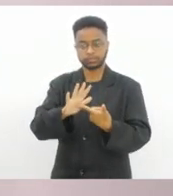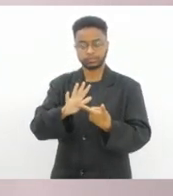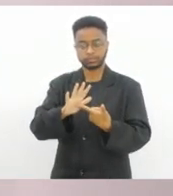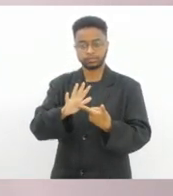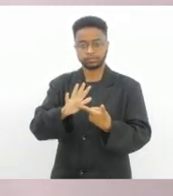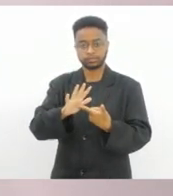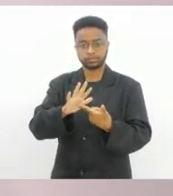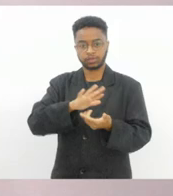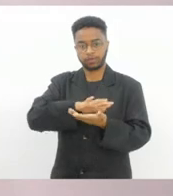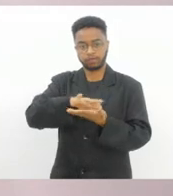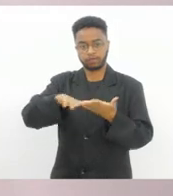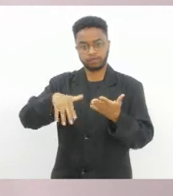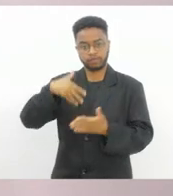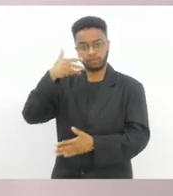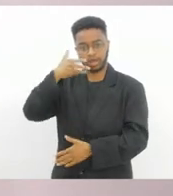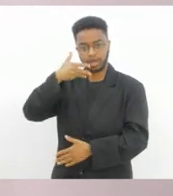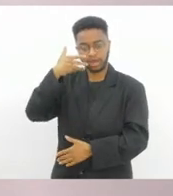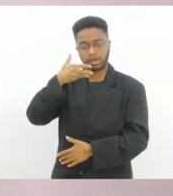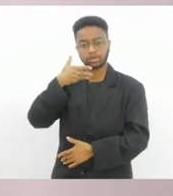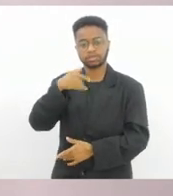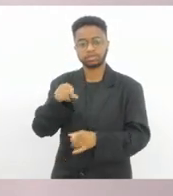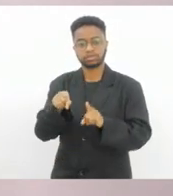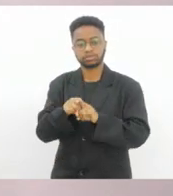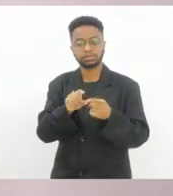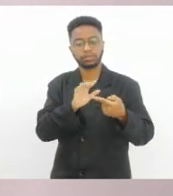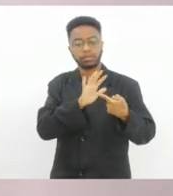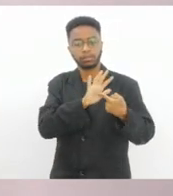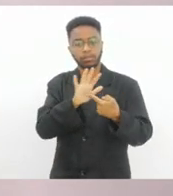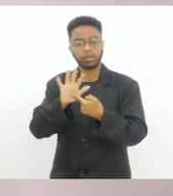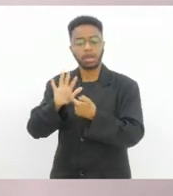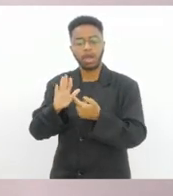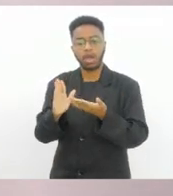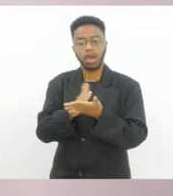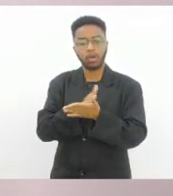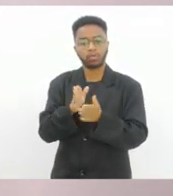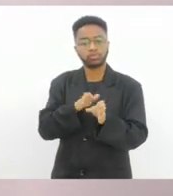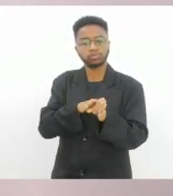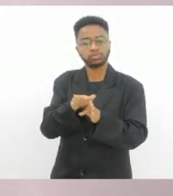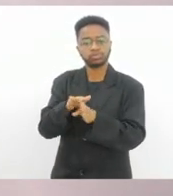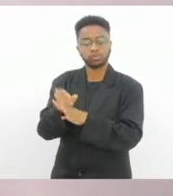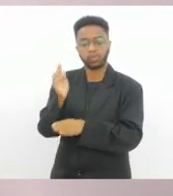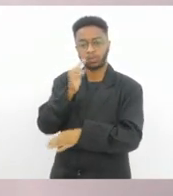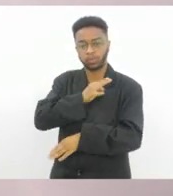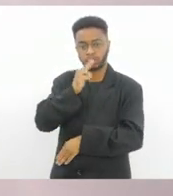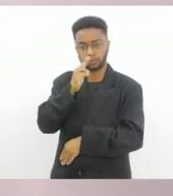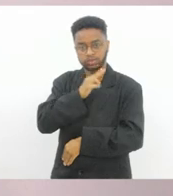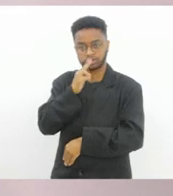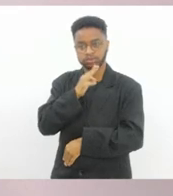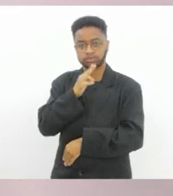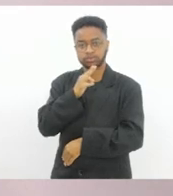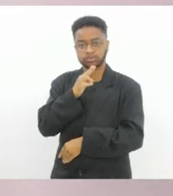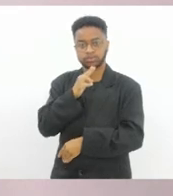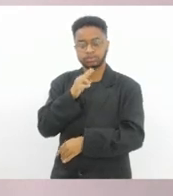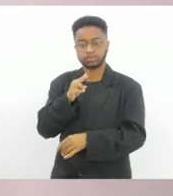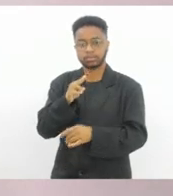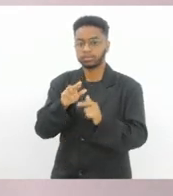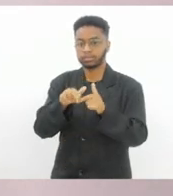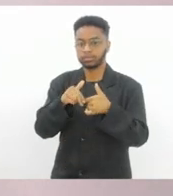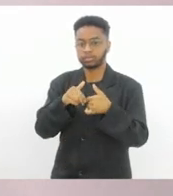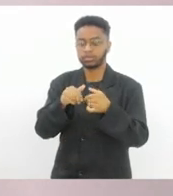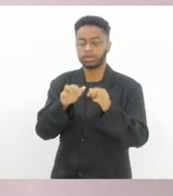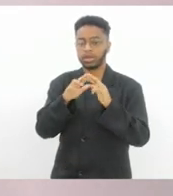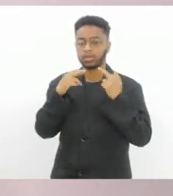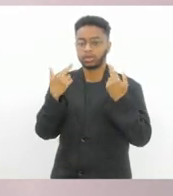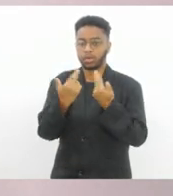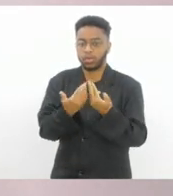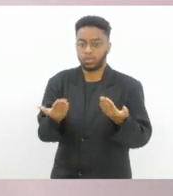em diferentes falas, algumas recomendações em caráter de urgência a partir dessa audiência